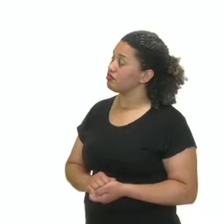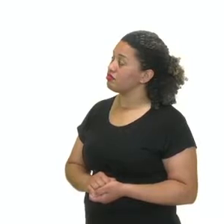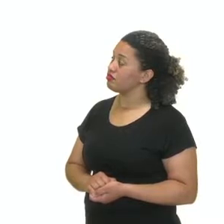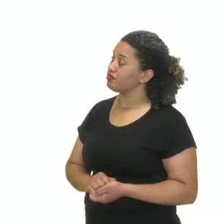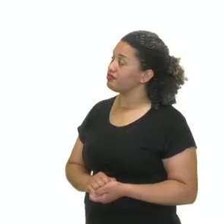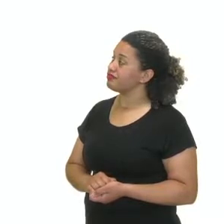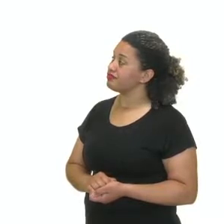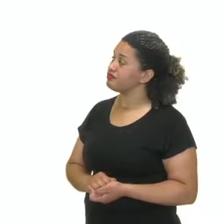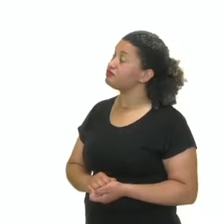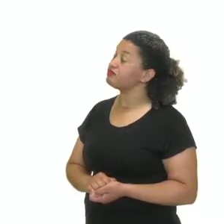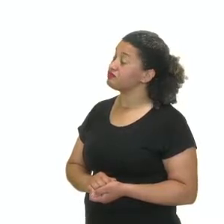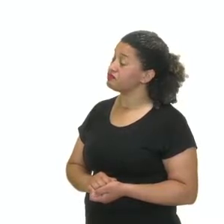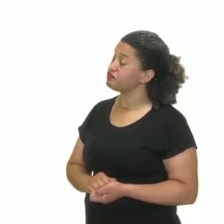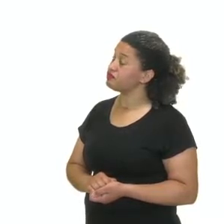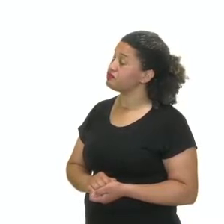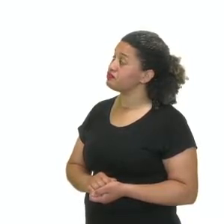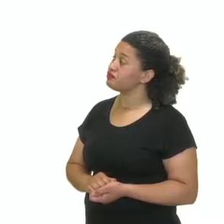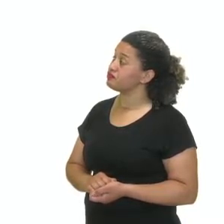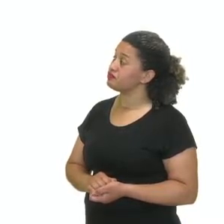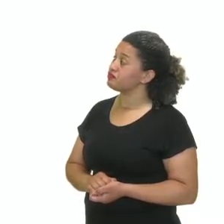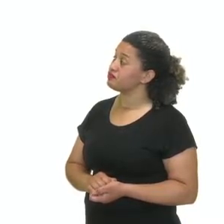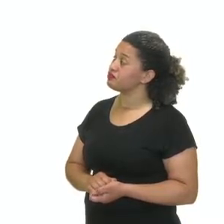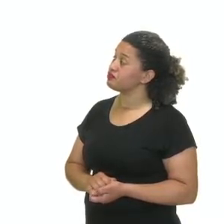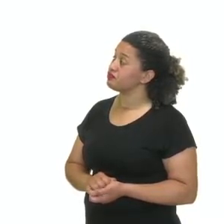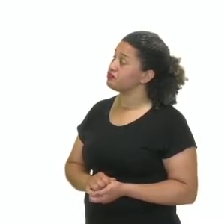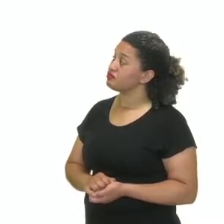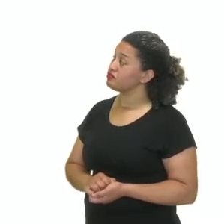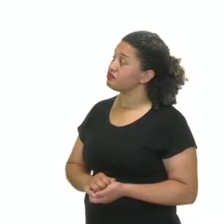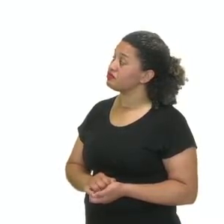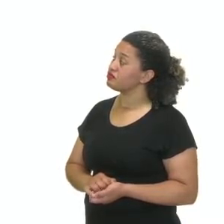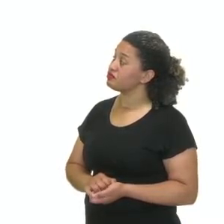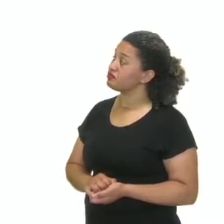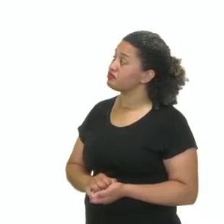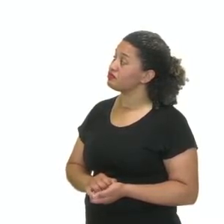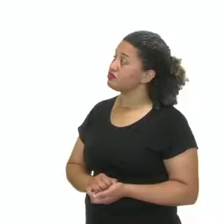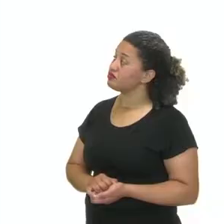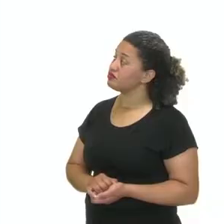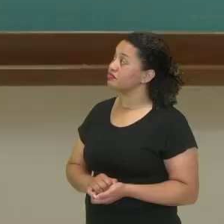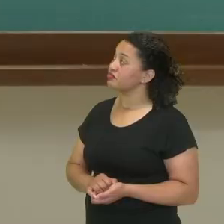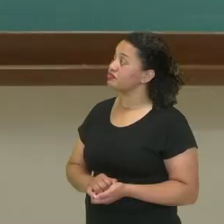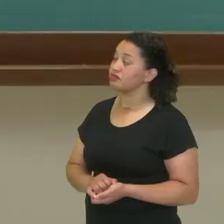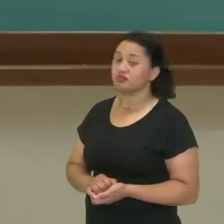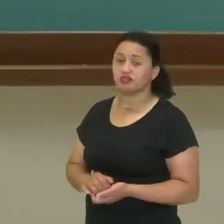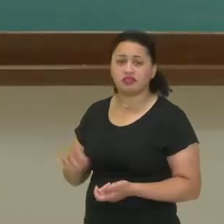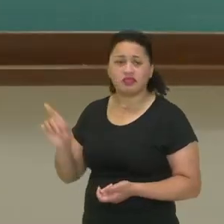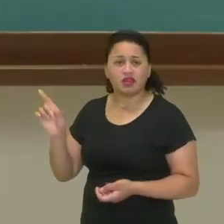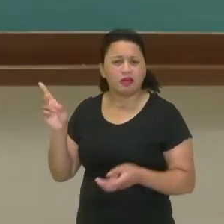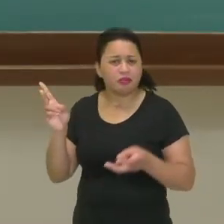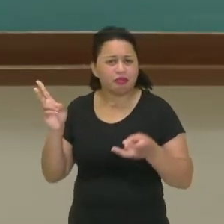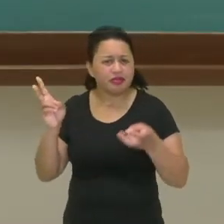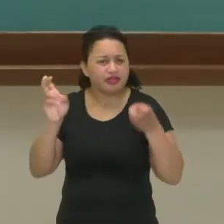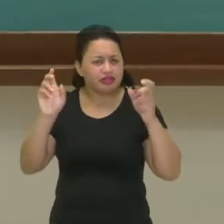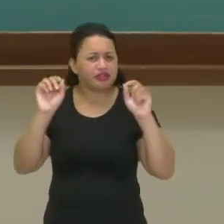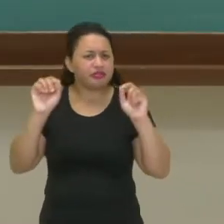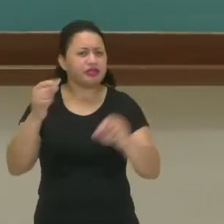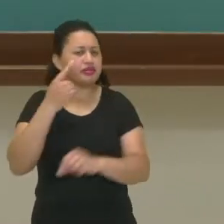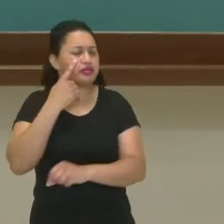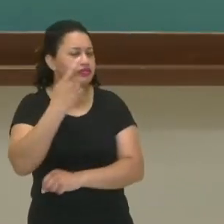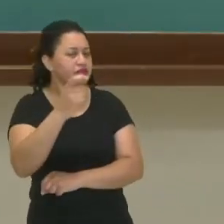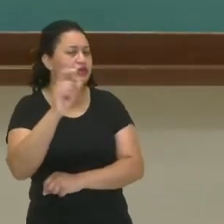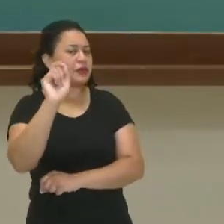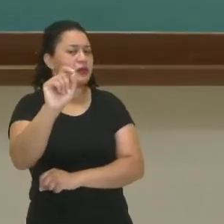representa 50% a mais do que extraíamos há 30 anos. Então veja, meu caro e minha